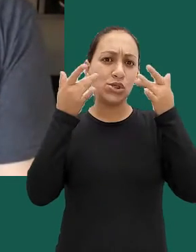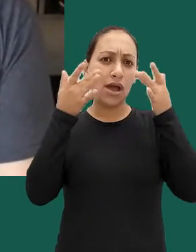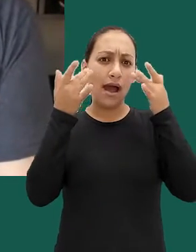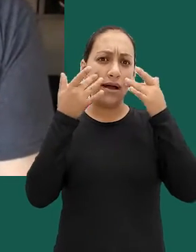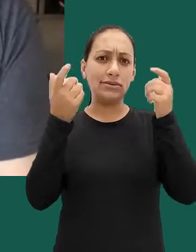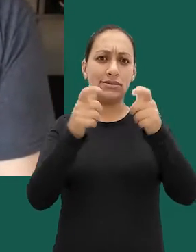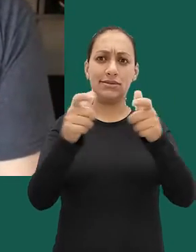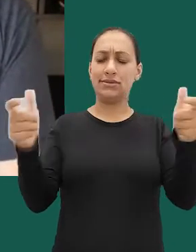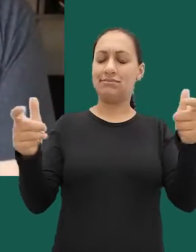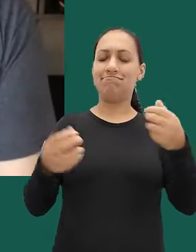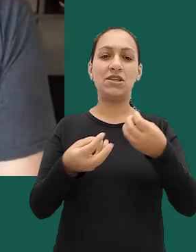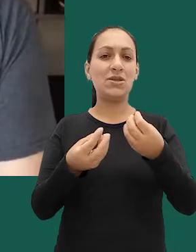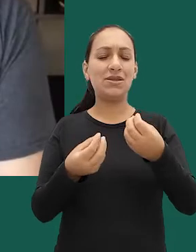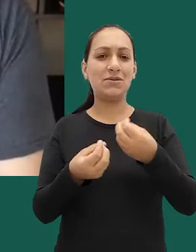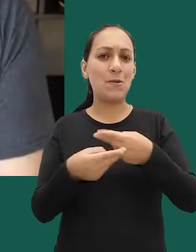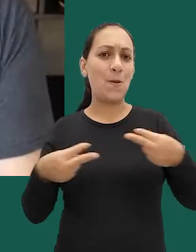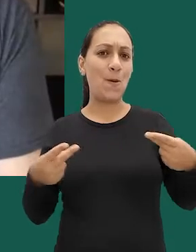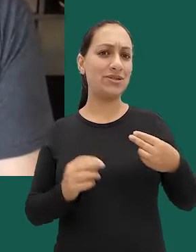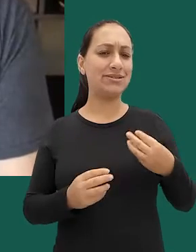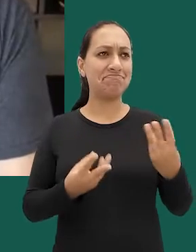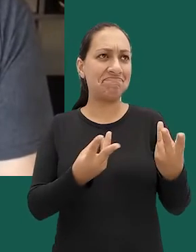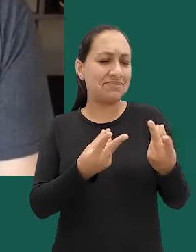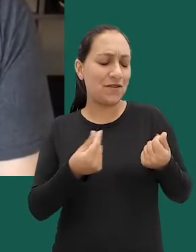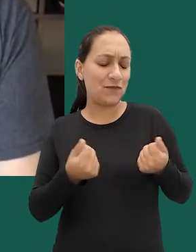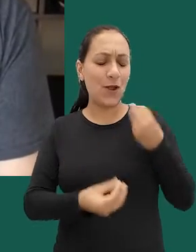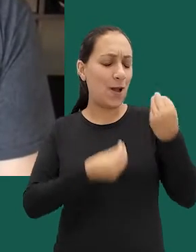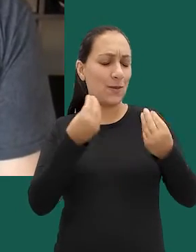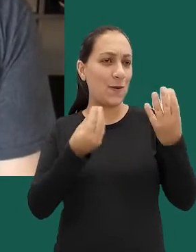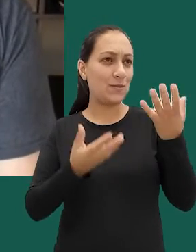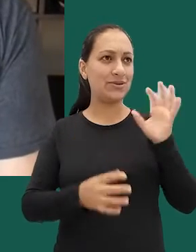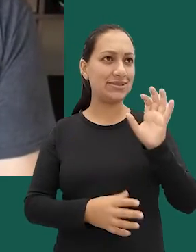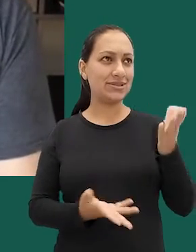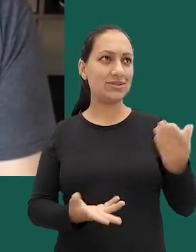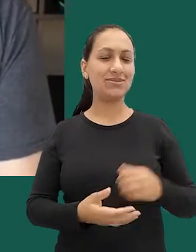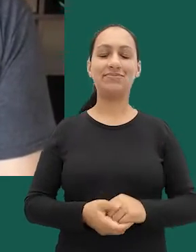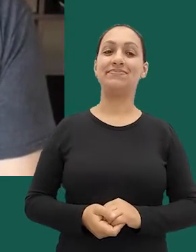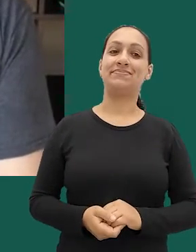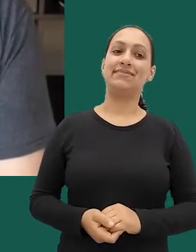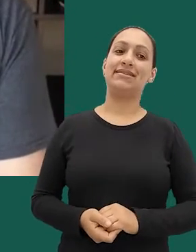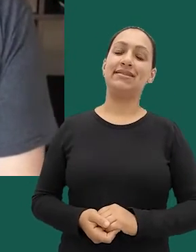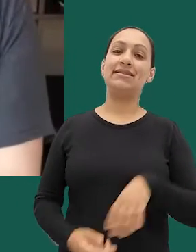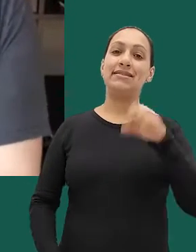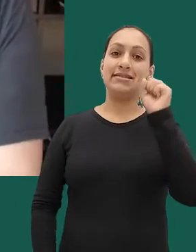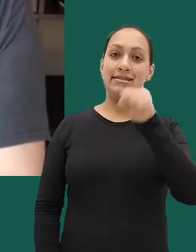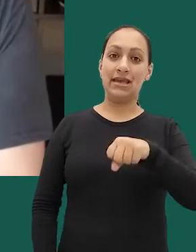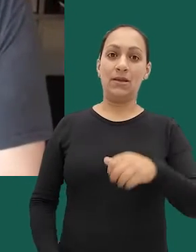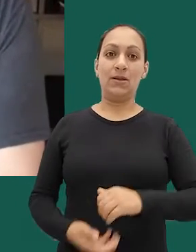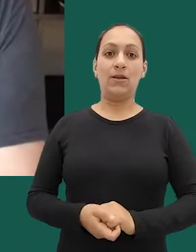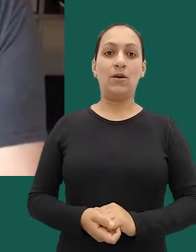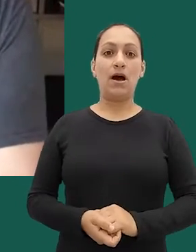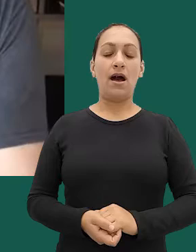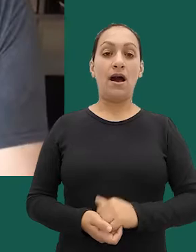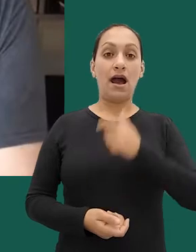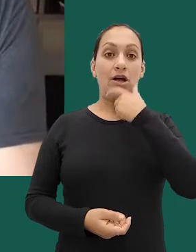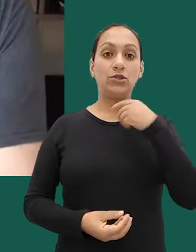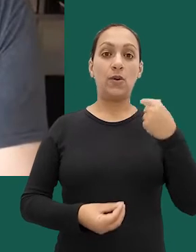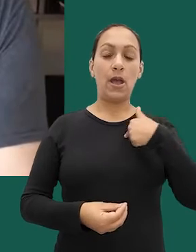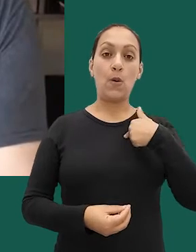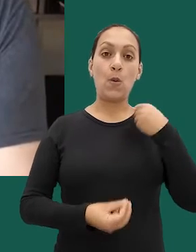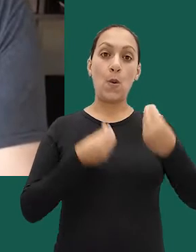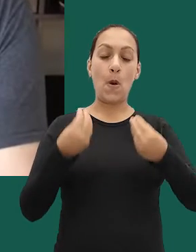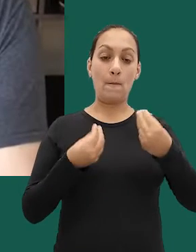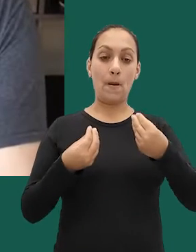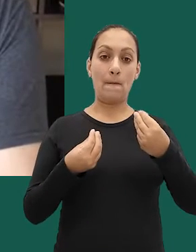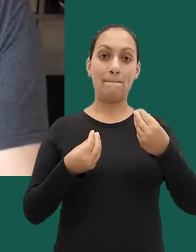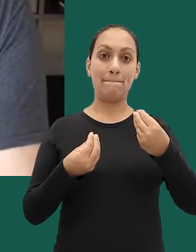que coisa mais sensacional, como é que é isso, hein? Sim, eu acho que como brasileiro, acho que o